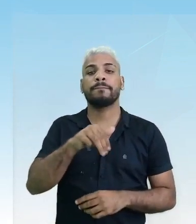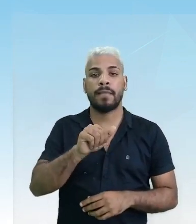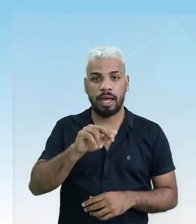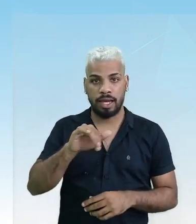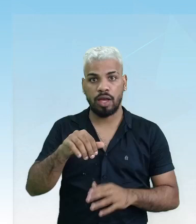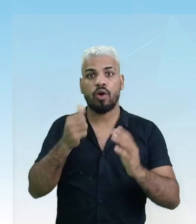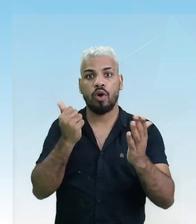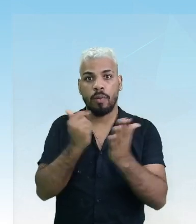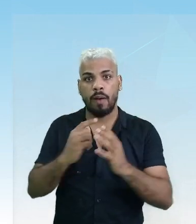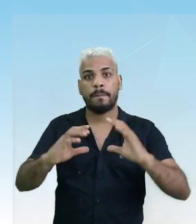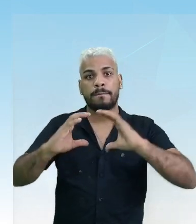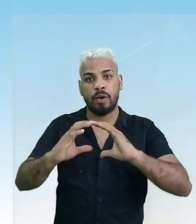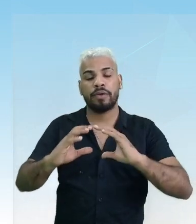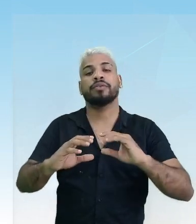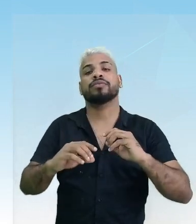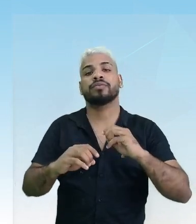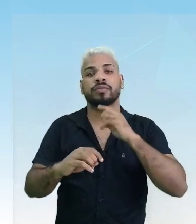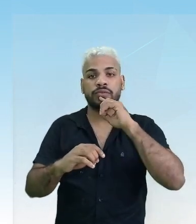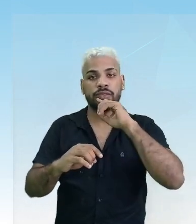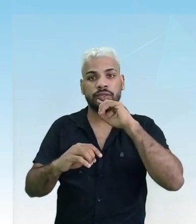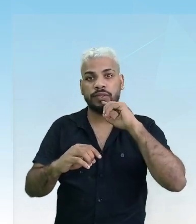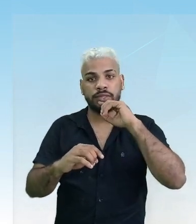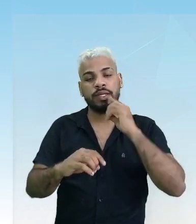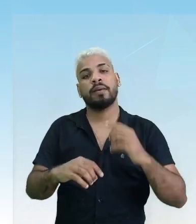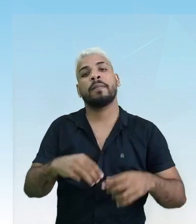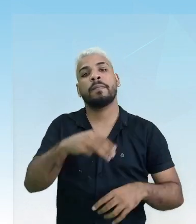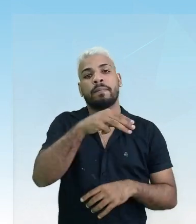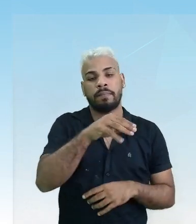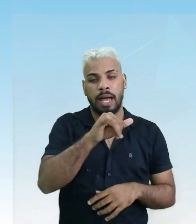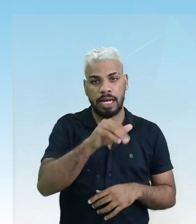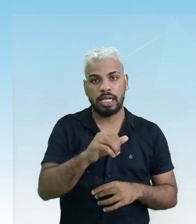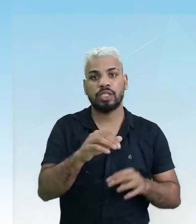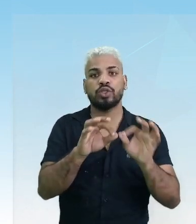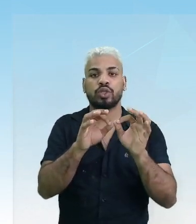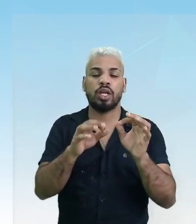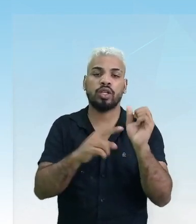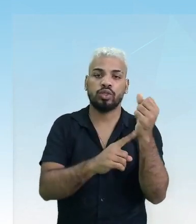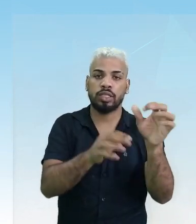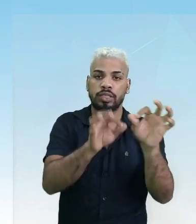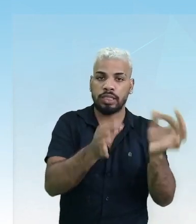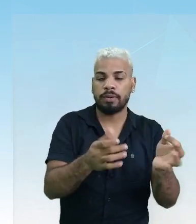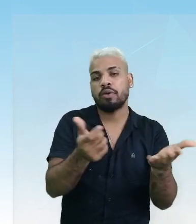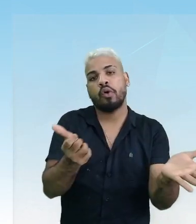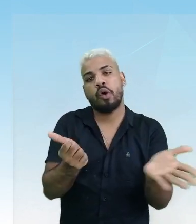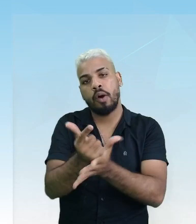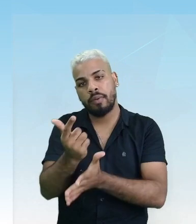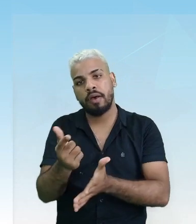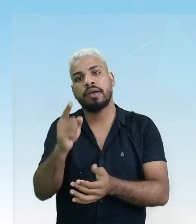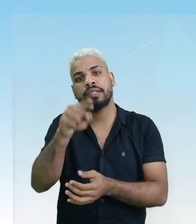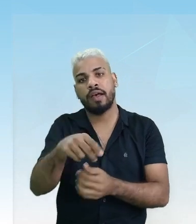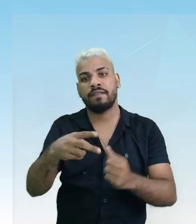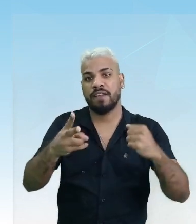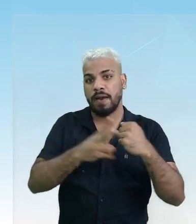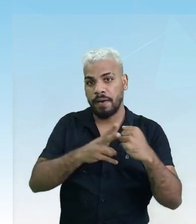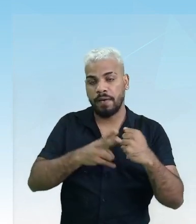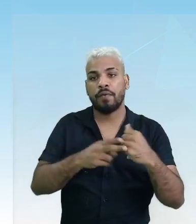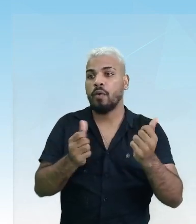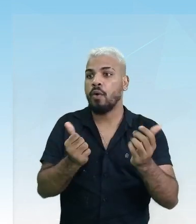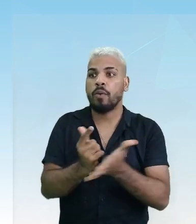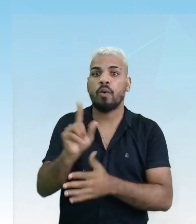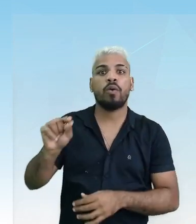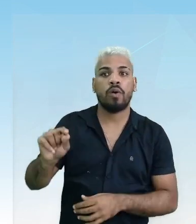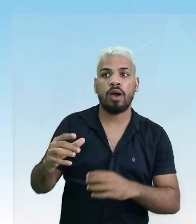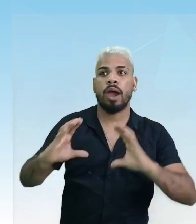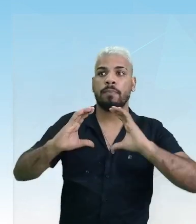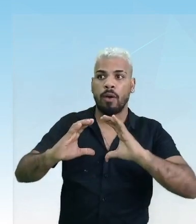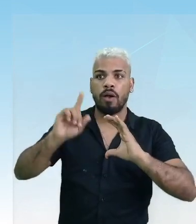comprou a bola, nós temos Maria, sujeito simples, nós temos comprar, predicado verbal, comprou o quê? A